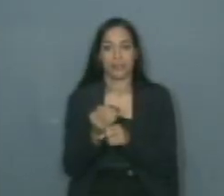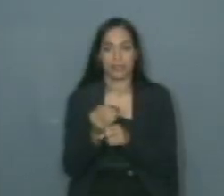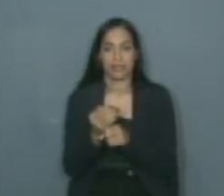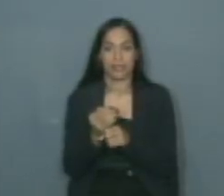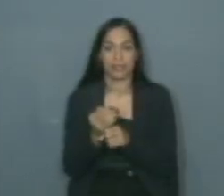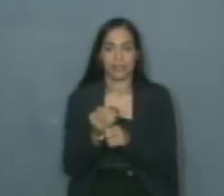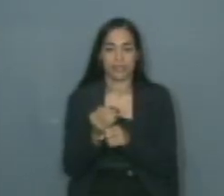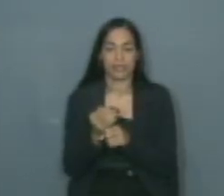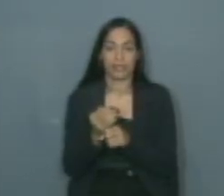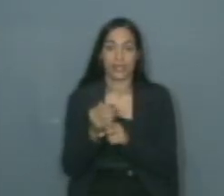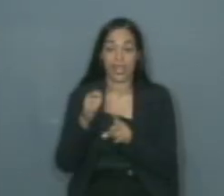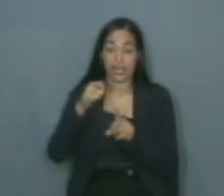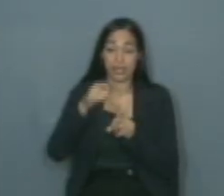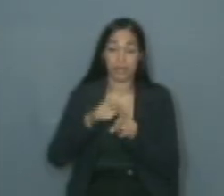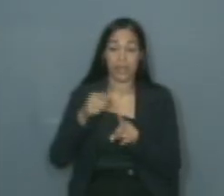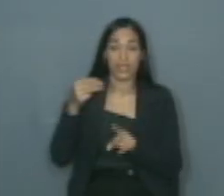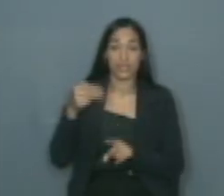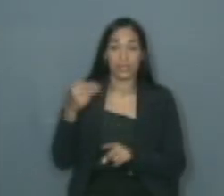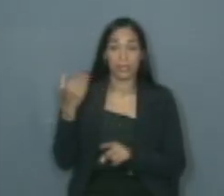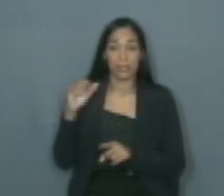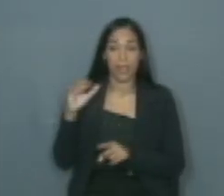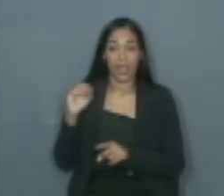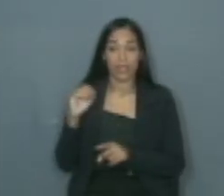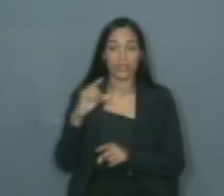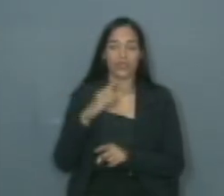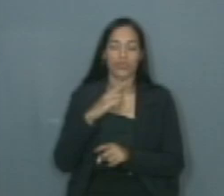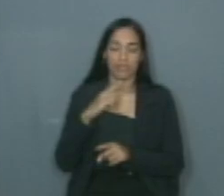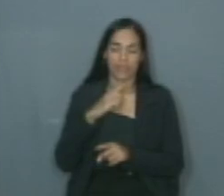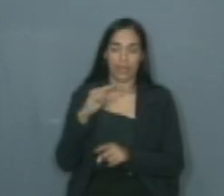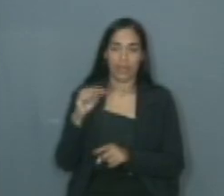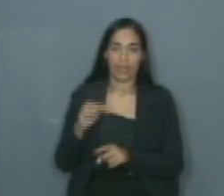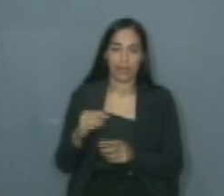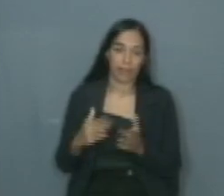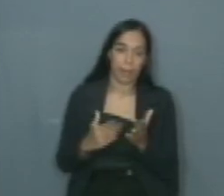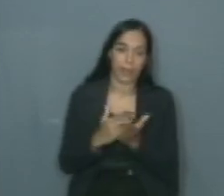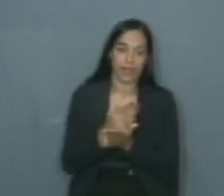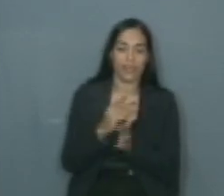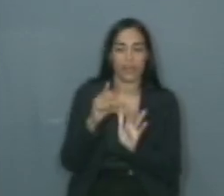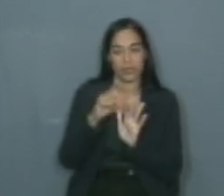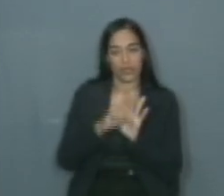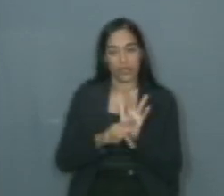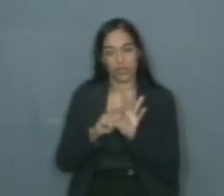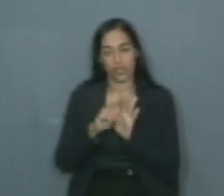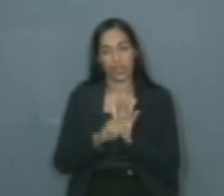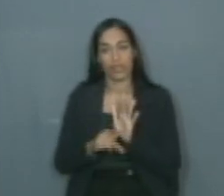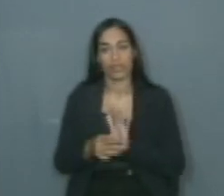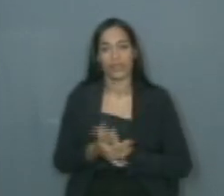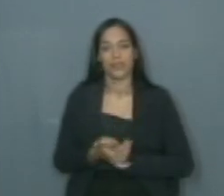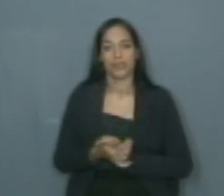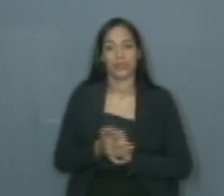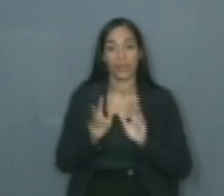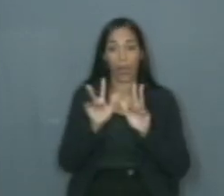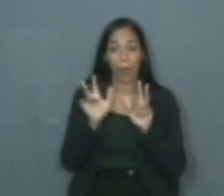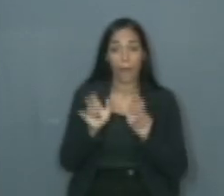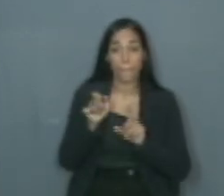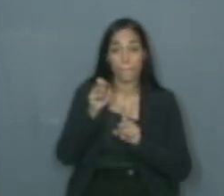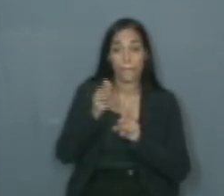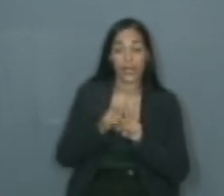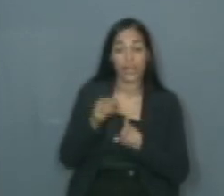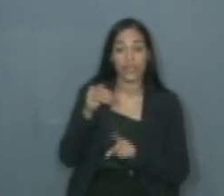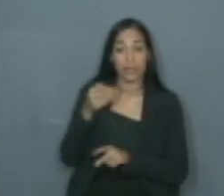já, e esse mês de março, ele já tem aqui nessa casa aprovado um projeto que fala sobre o mês de março